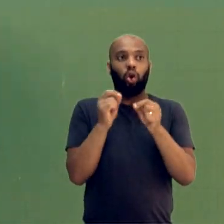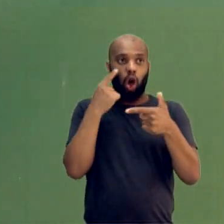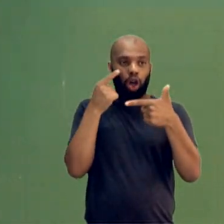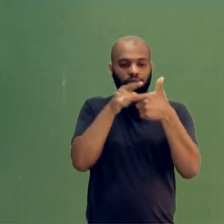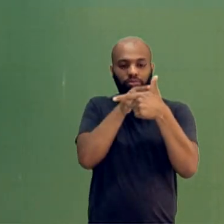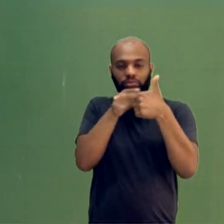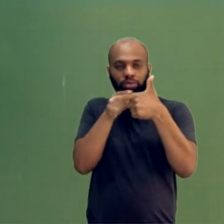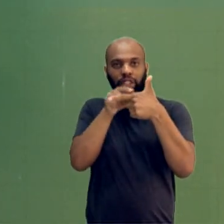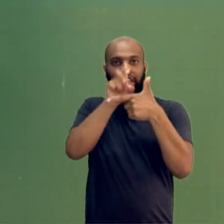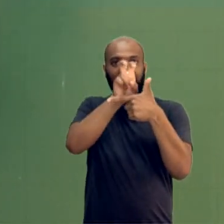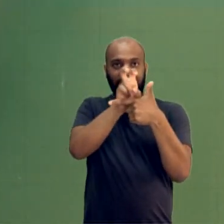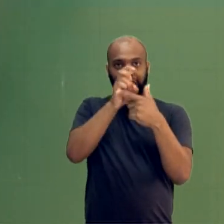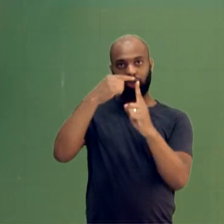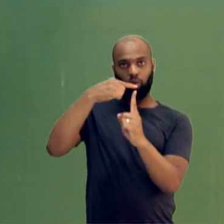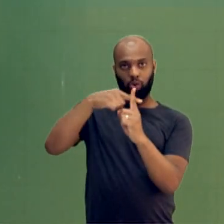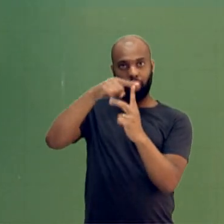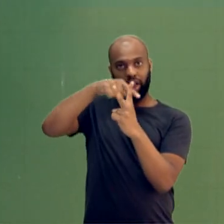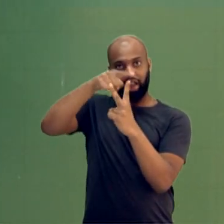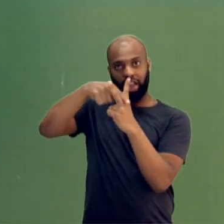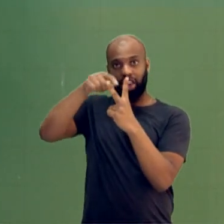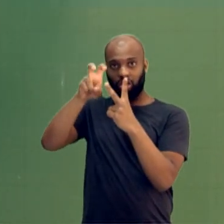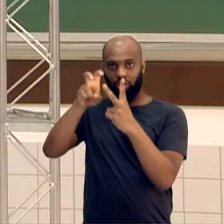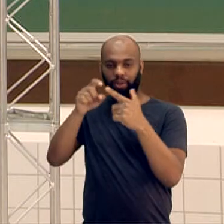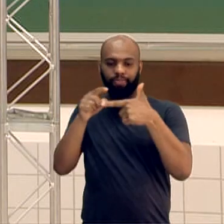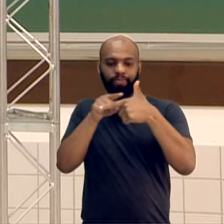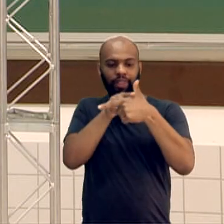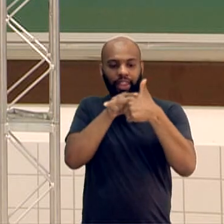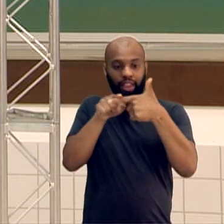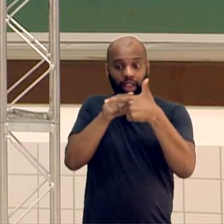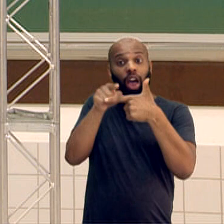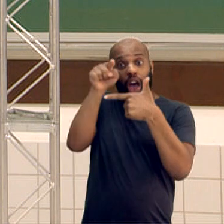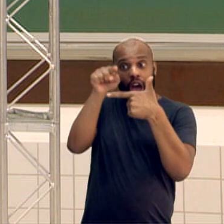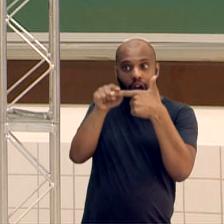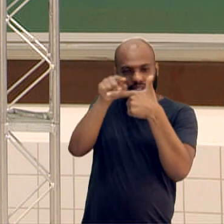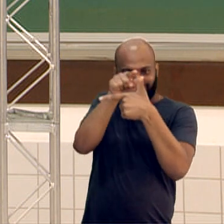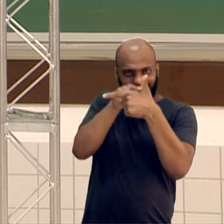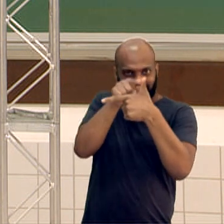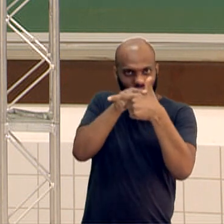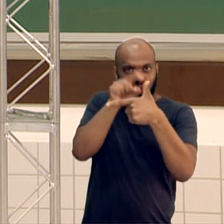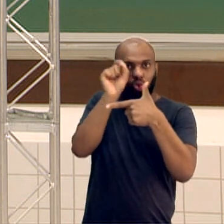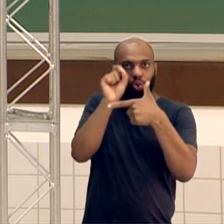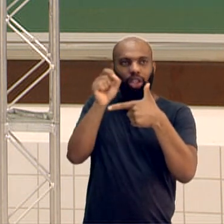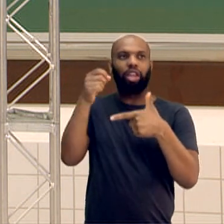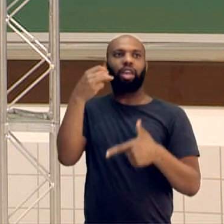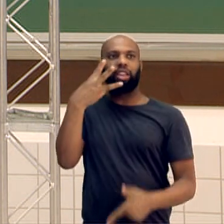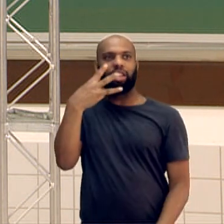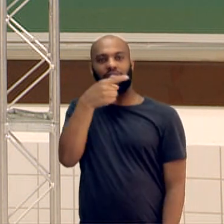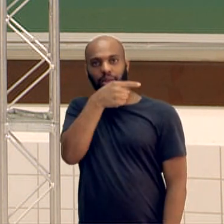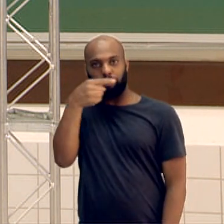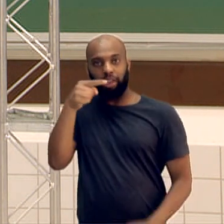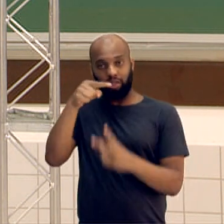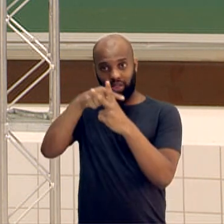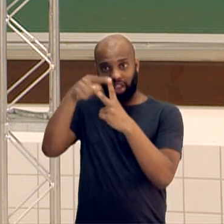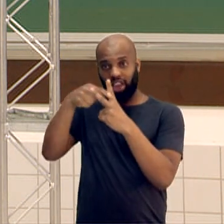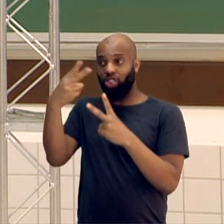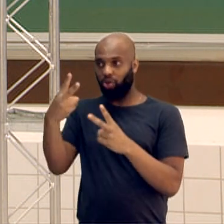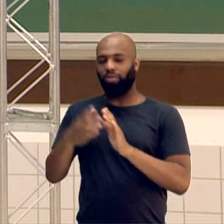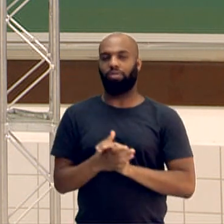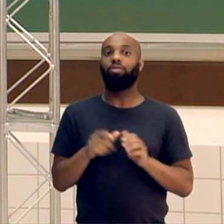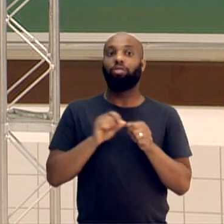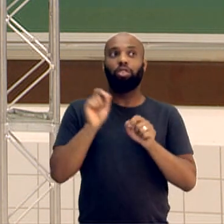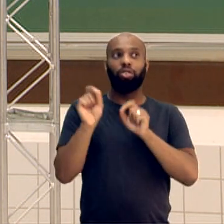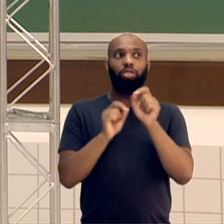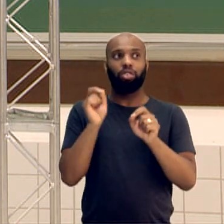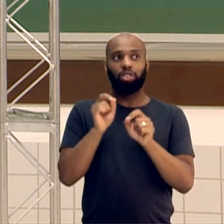2. E a nossa altura, ele vai ser 3 menos raiz de 2. Então, eu vou pegar aqui